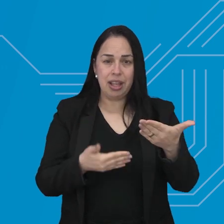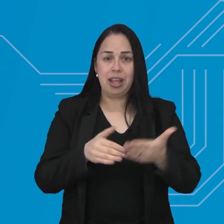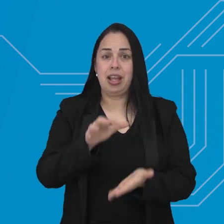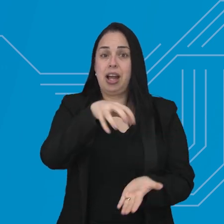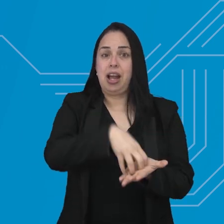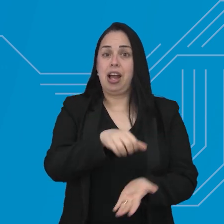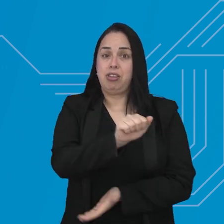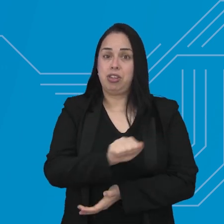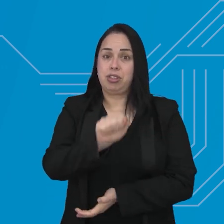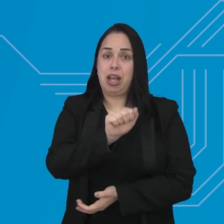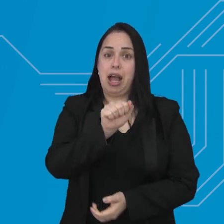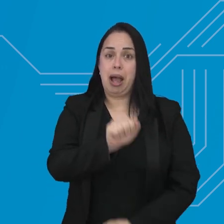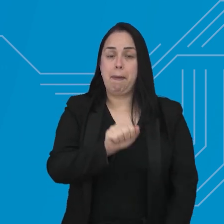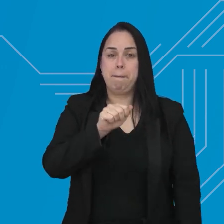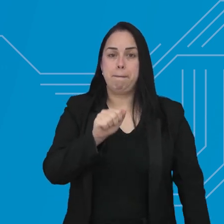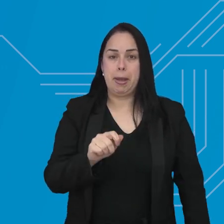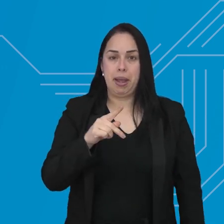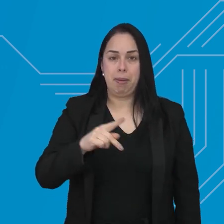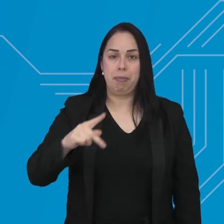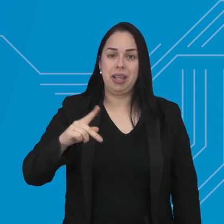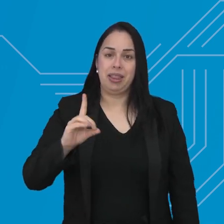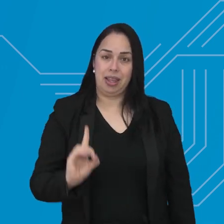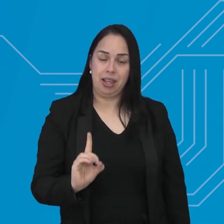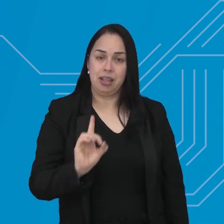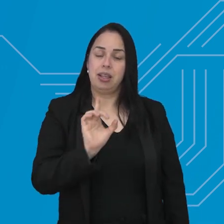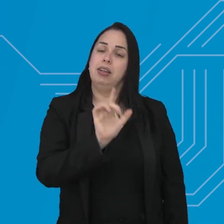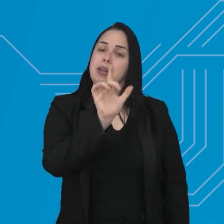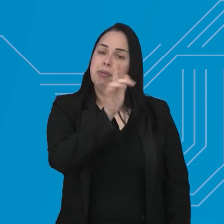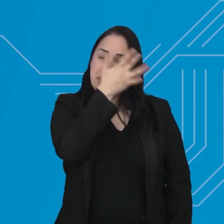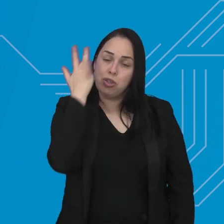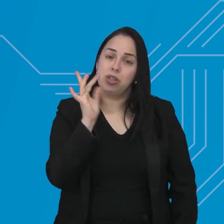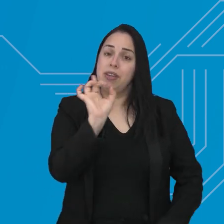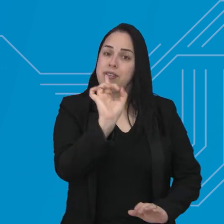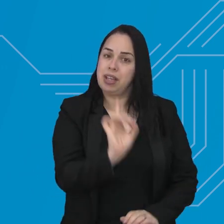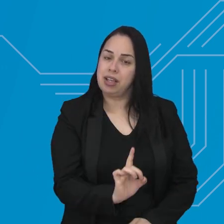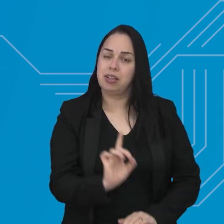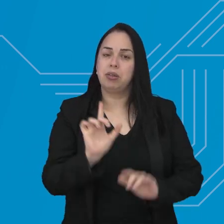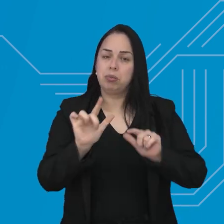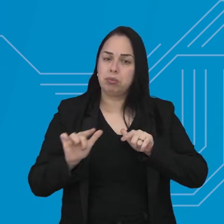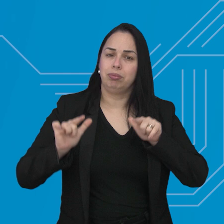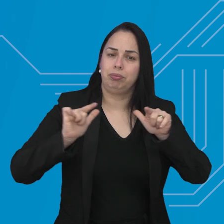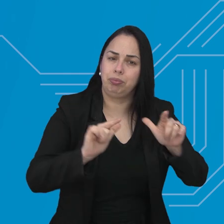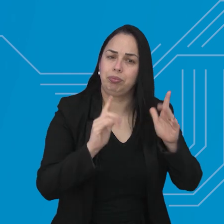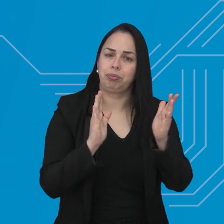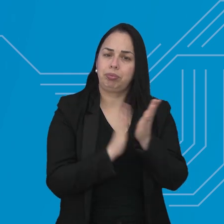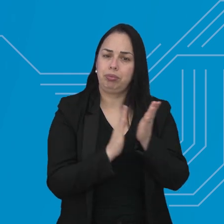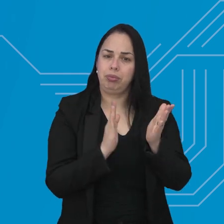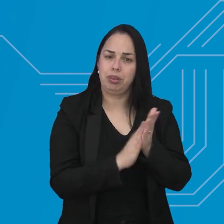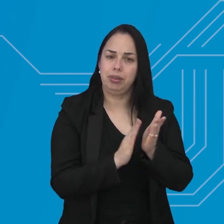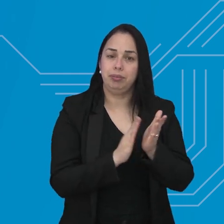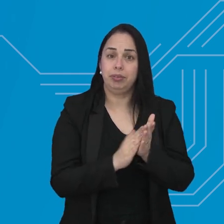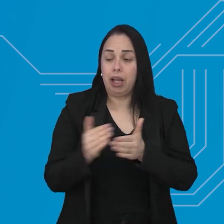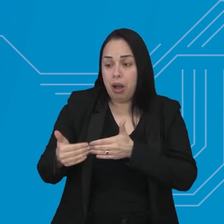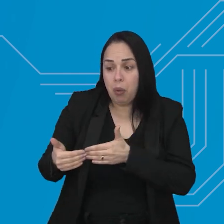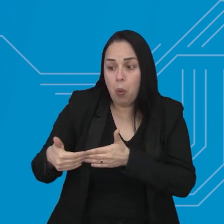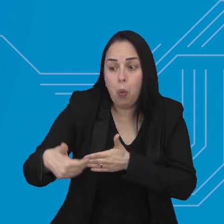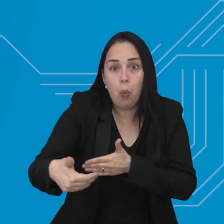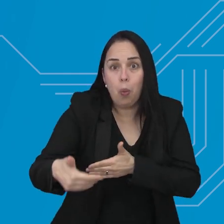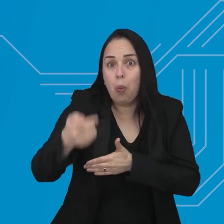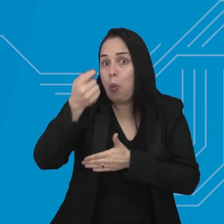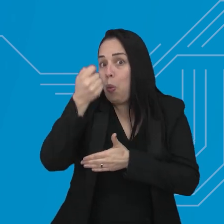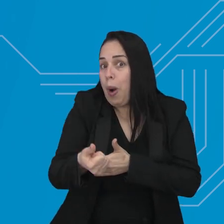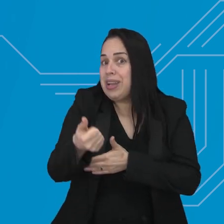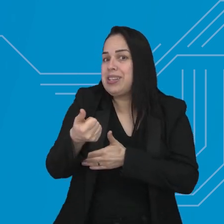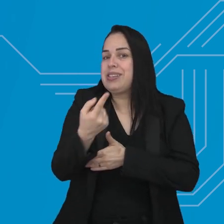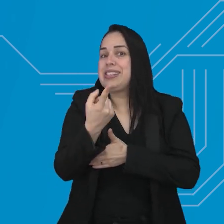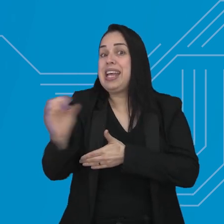a APPD, Associação das Pessoas Portadoras de Deficiência, com a medalha de mérito legislativo. E Enem está se aproximando, faltam